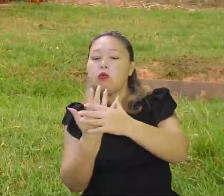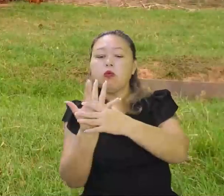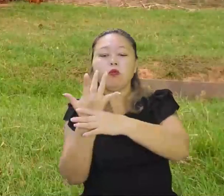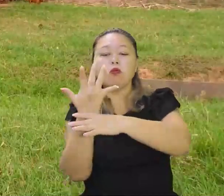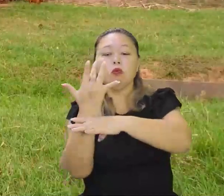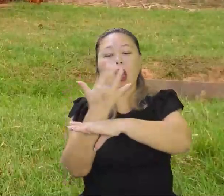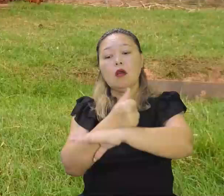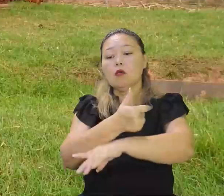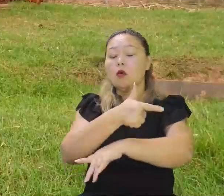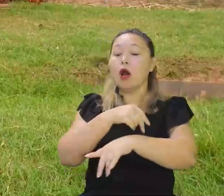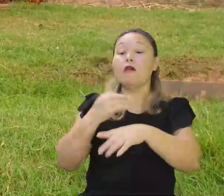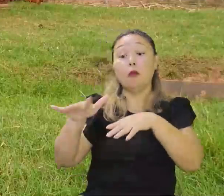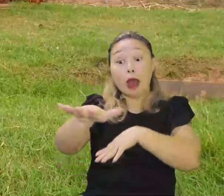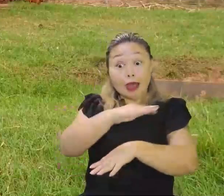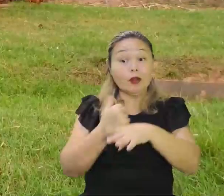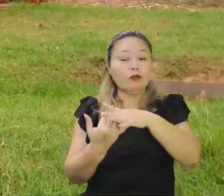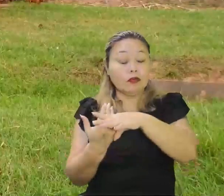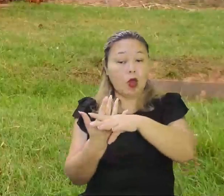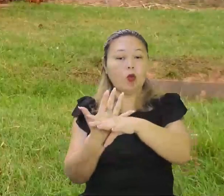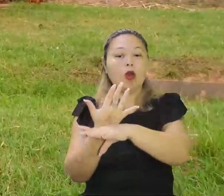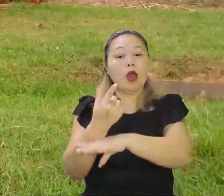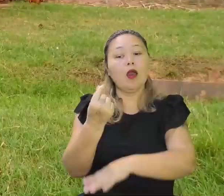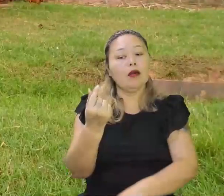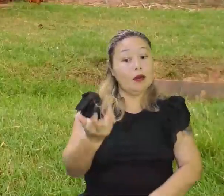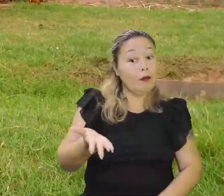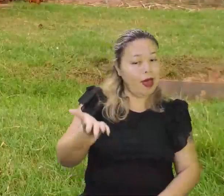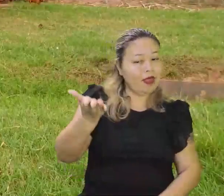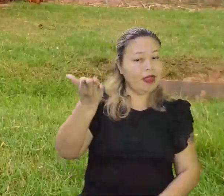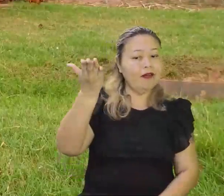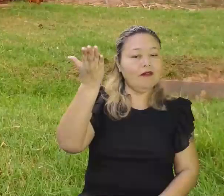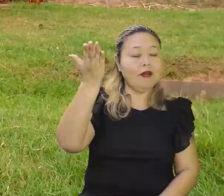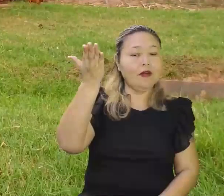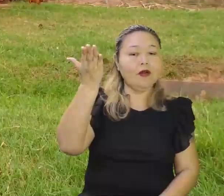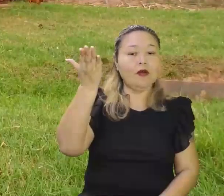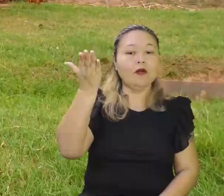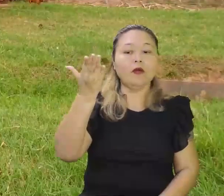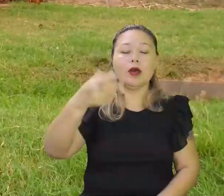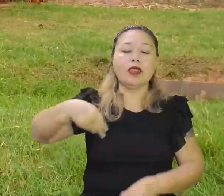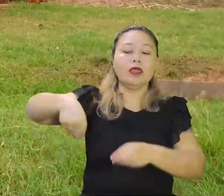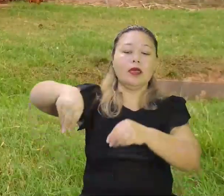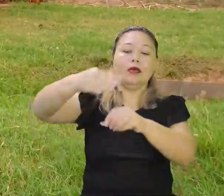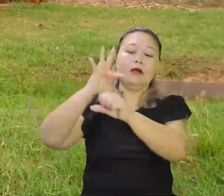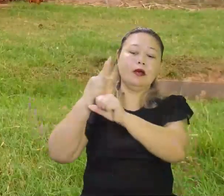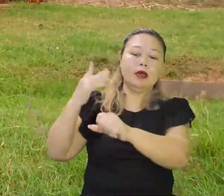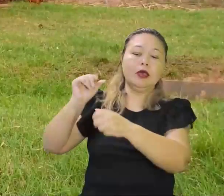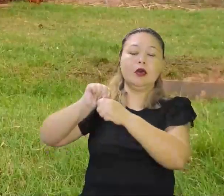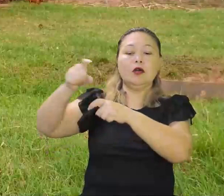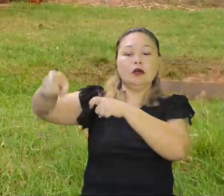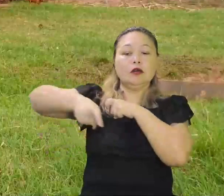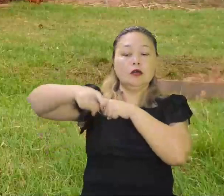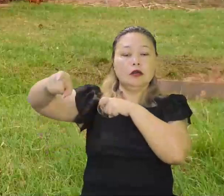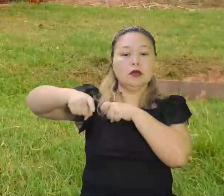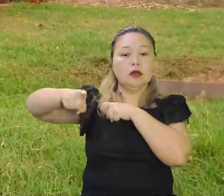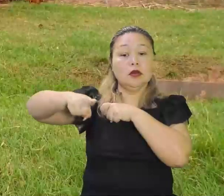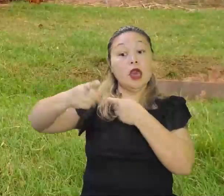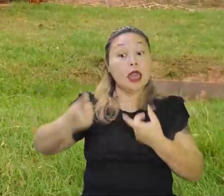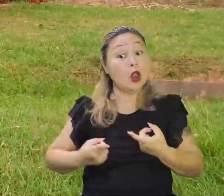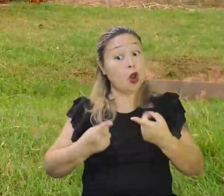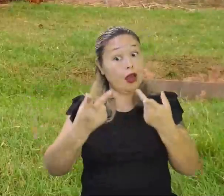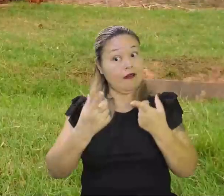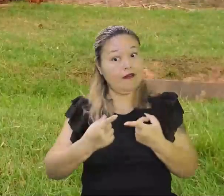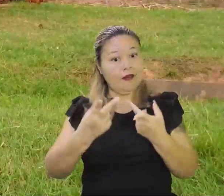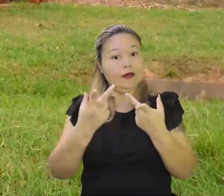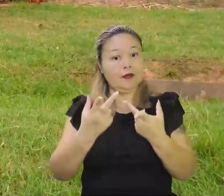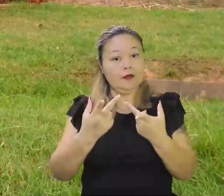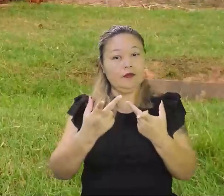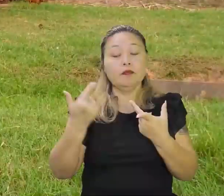uma área produtiva, o valor é um pouco mais elevado. Se você tem lá uma fazenda, um sítio, de repente quer colocar à venda, né, para